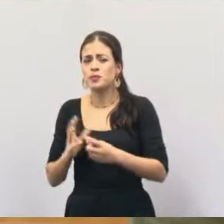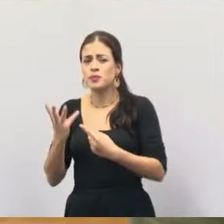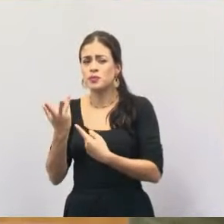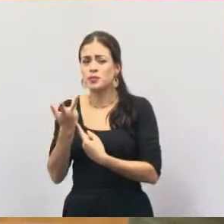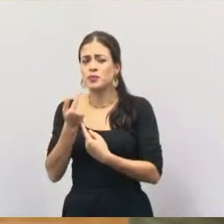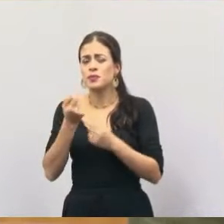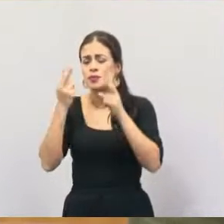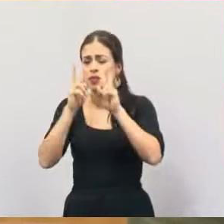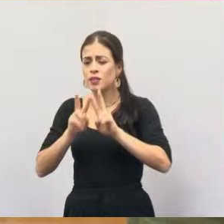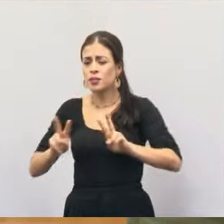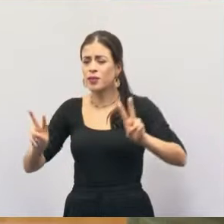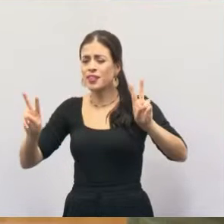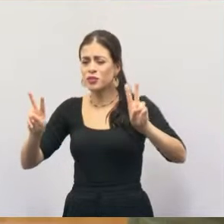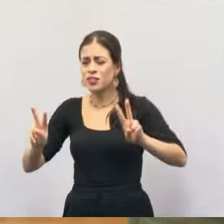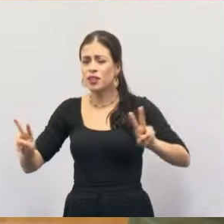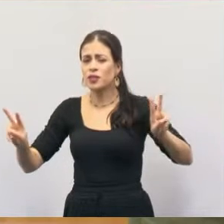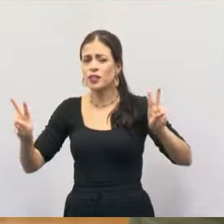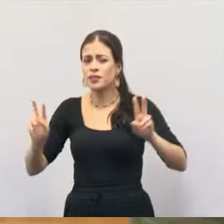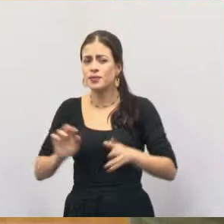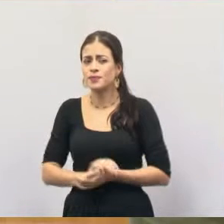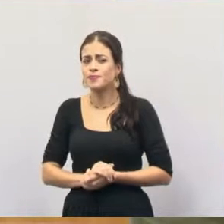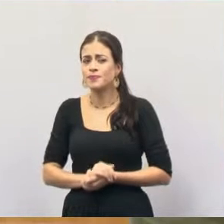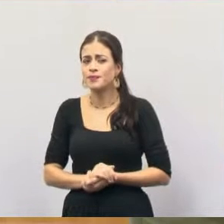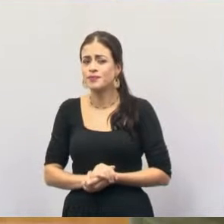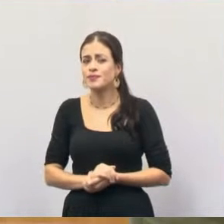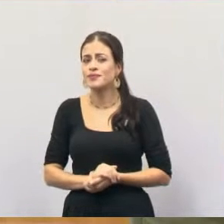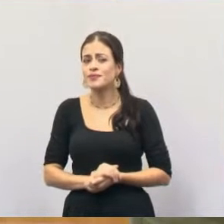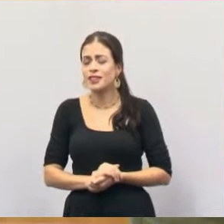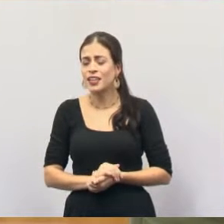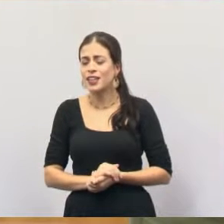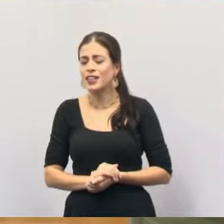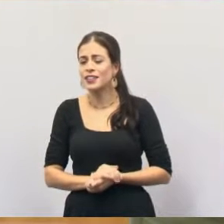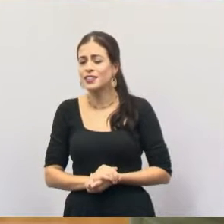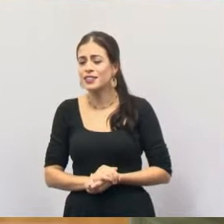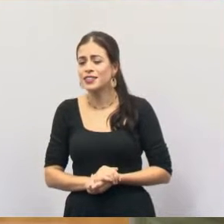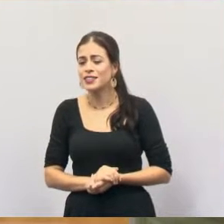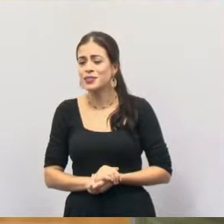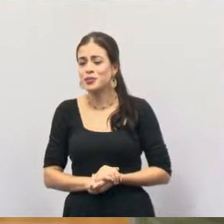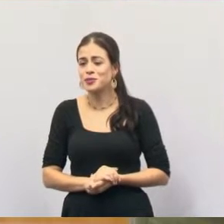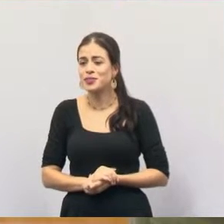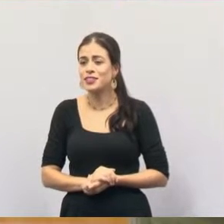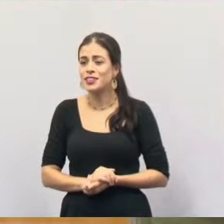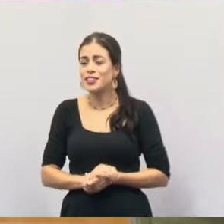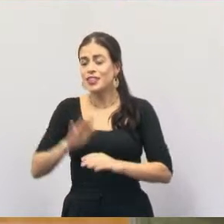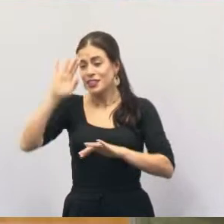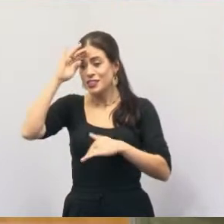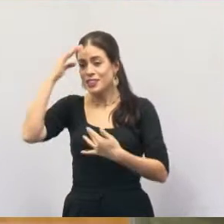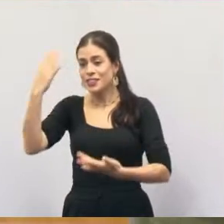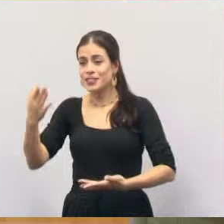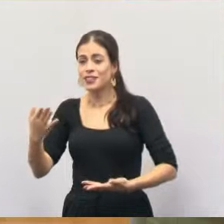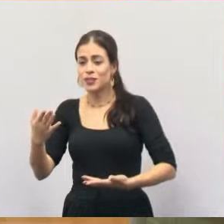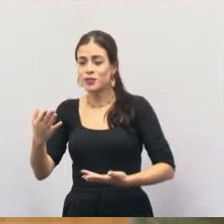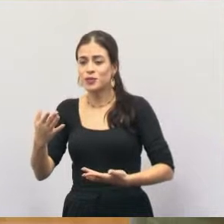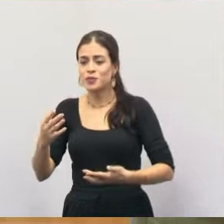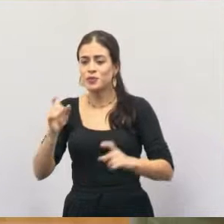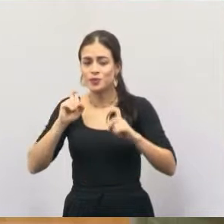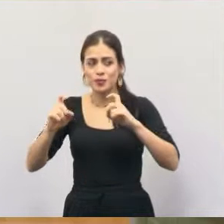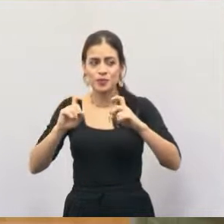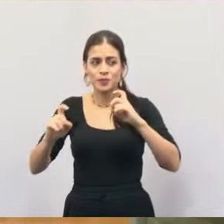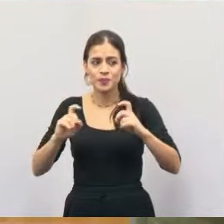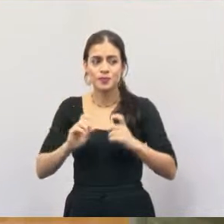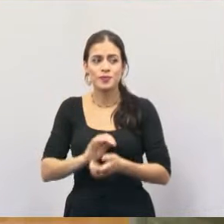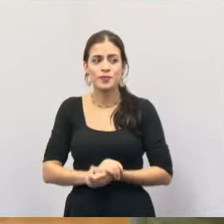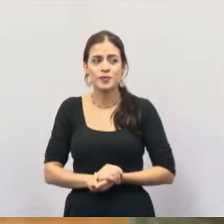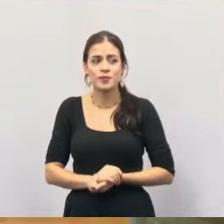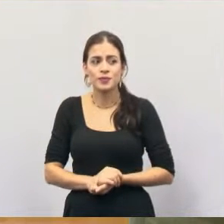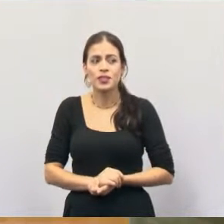performáticas, entre outras existentes. Artigo 2º. Para a sessão solene a que se refere o caput desse